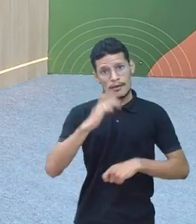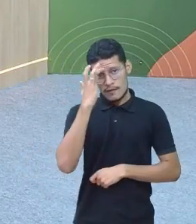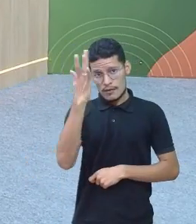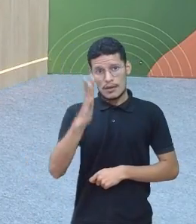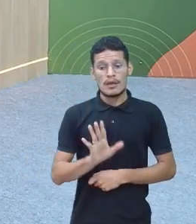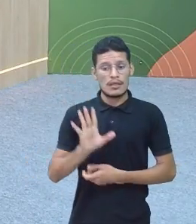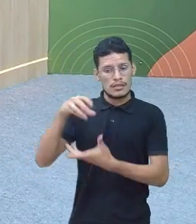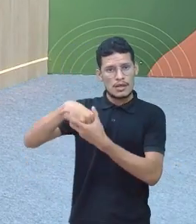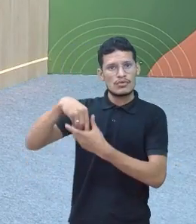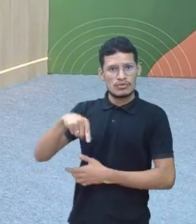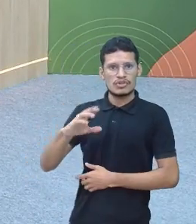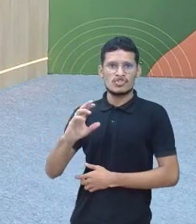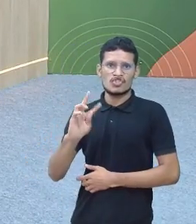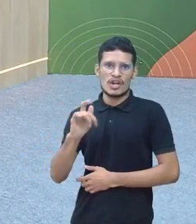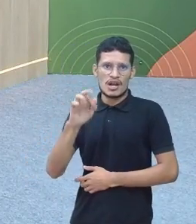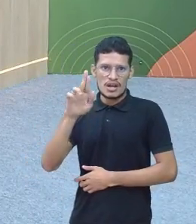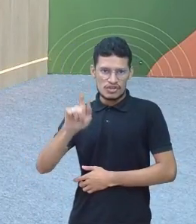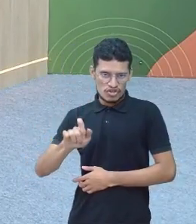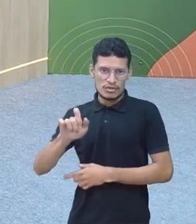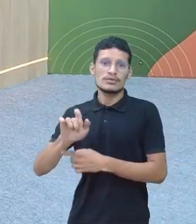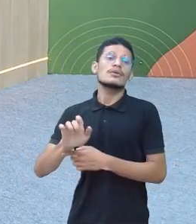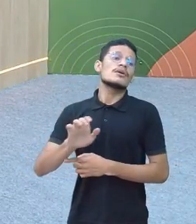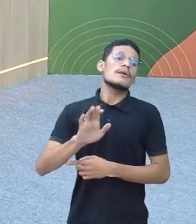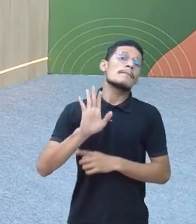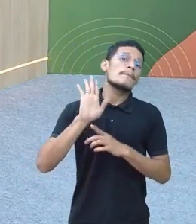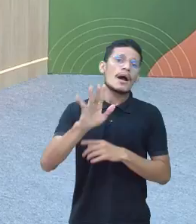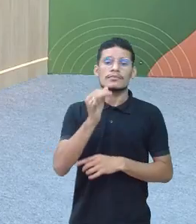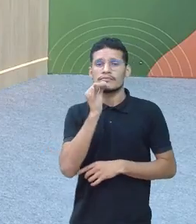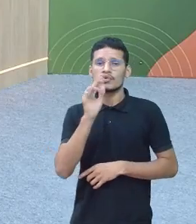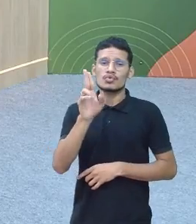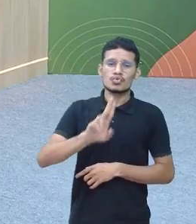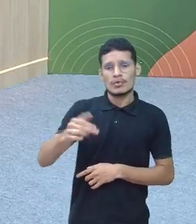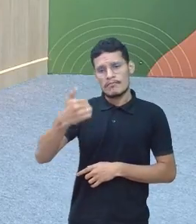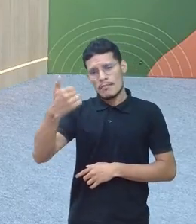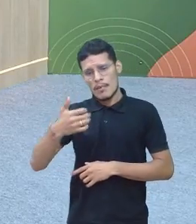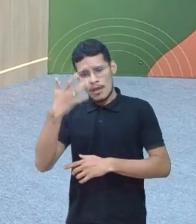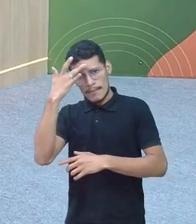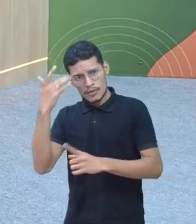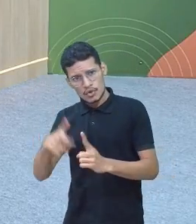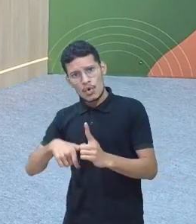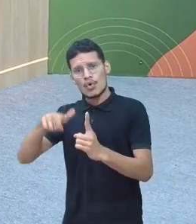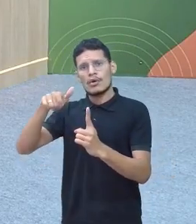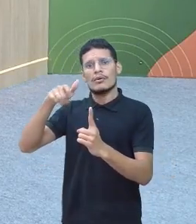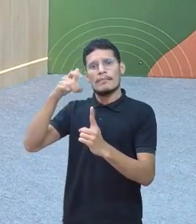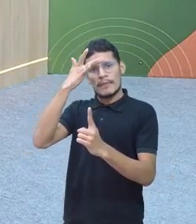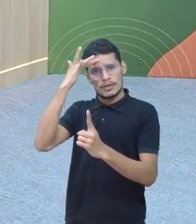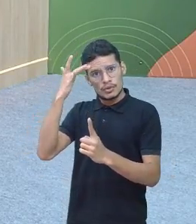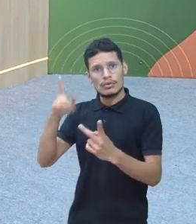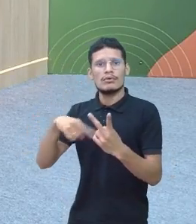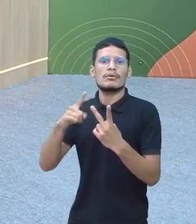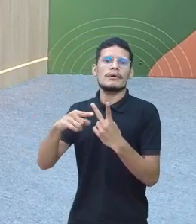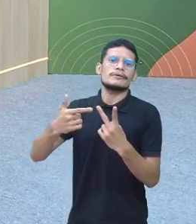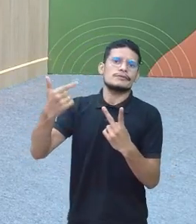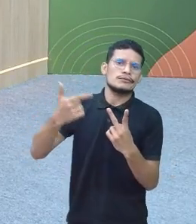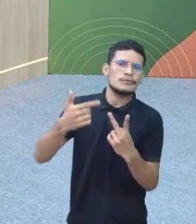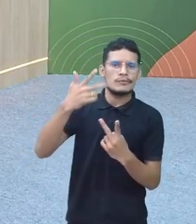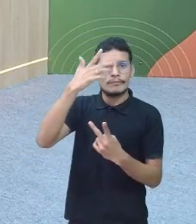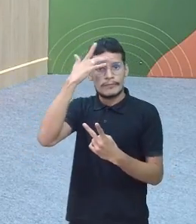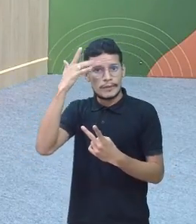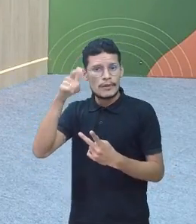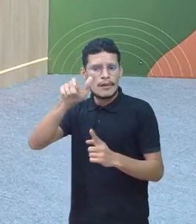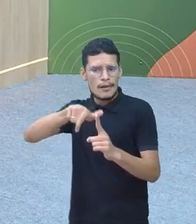na charge do que no meme. Mas, por exemplo, com o uso de primeira pessoa ou de terceira pessoa, do singular ou do plural, a gente